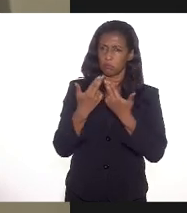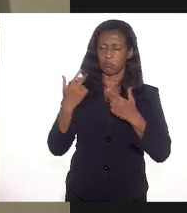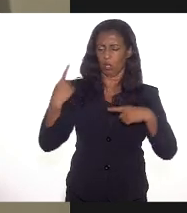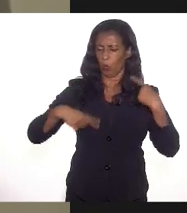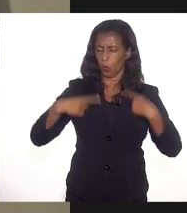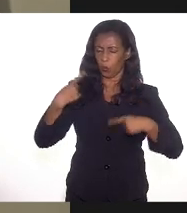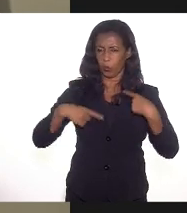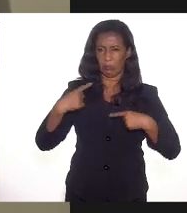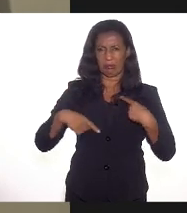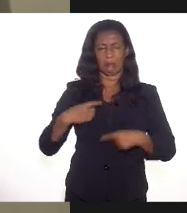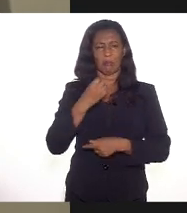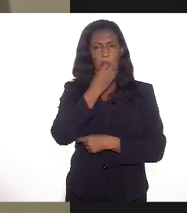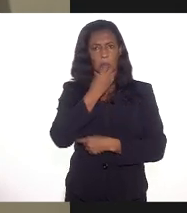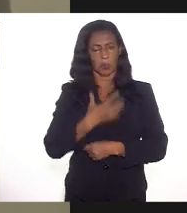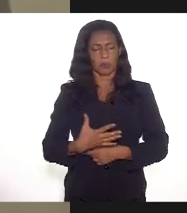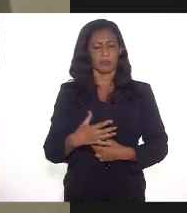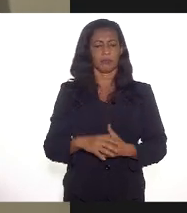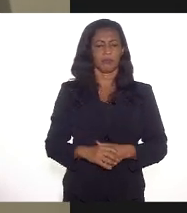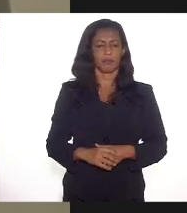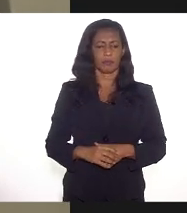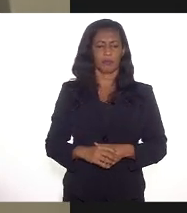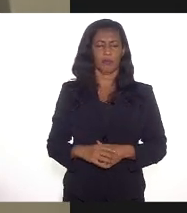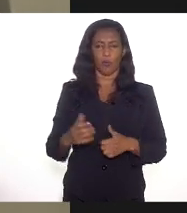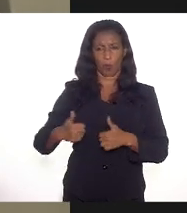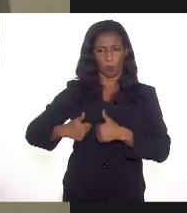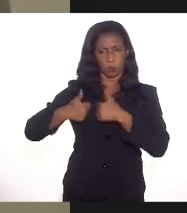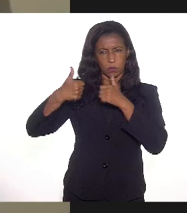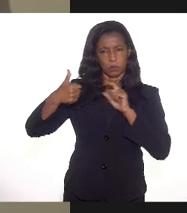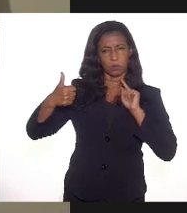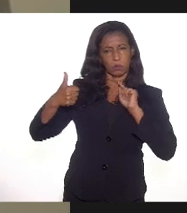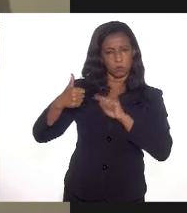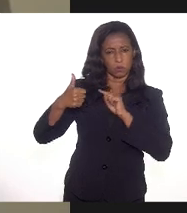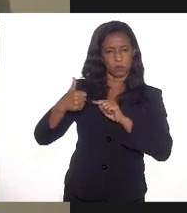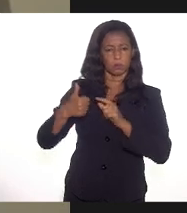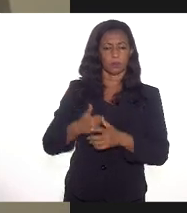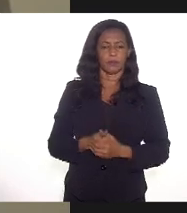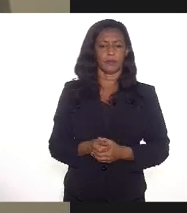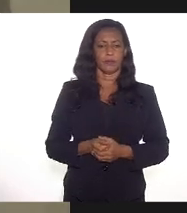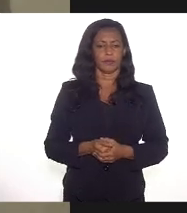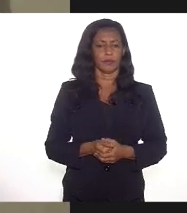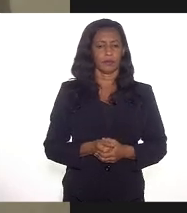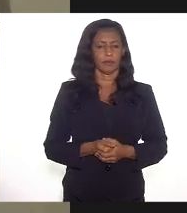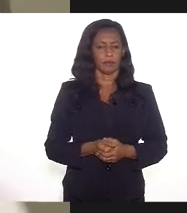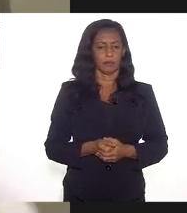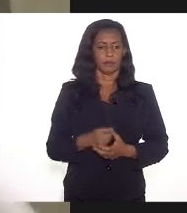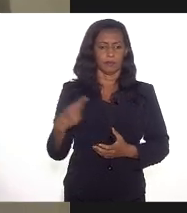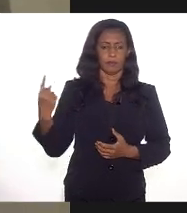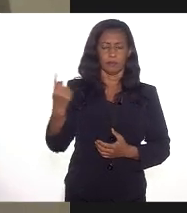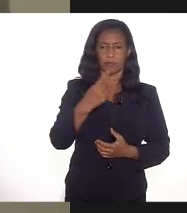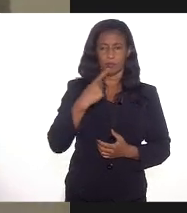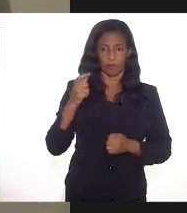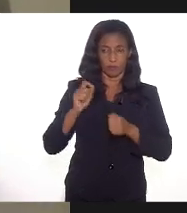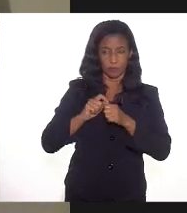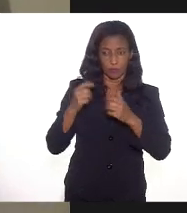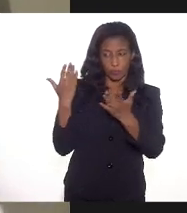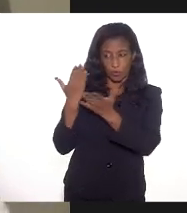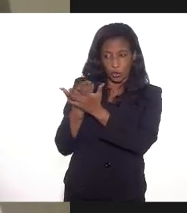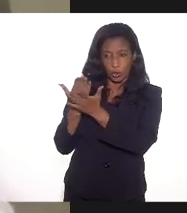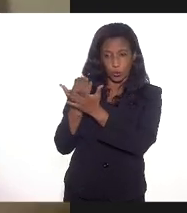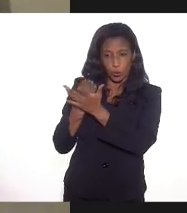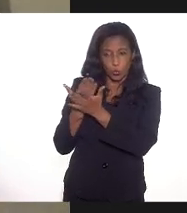debate intenso, foi muito positiva a audiência pública. E nós fizemos um estudo,